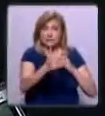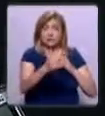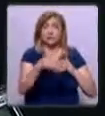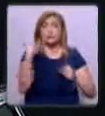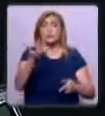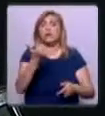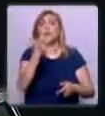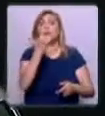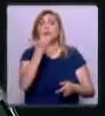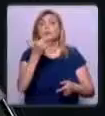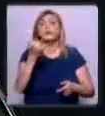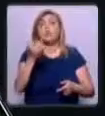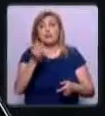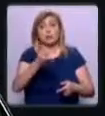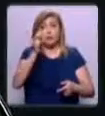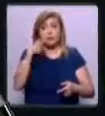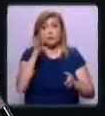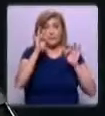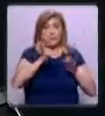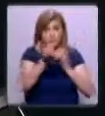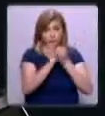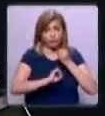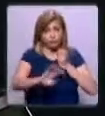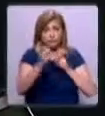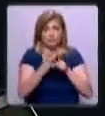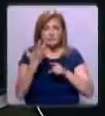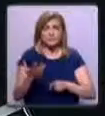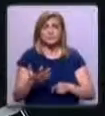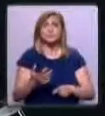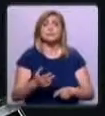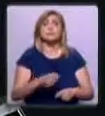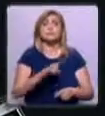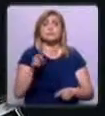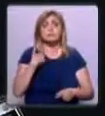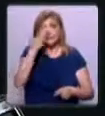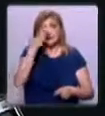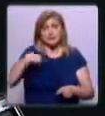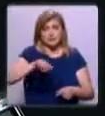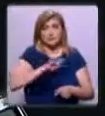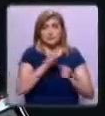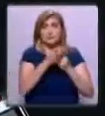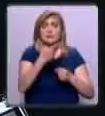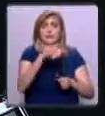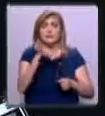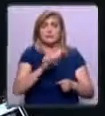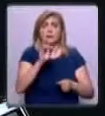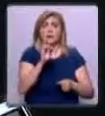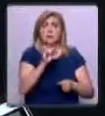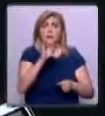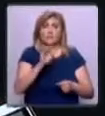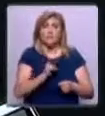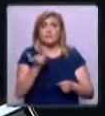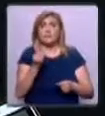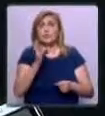portanto, a totalidade, aliás, em 2017, tudo, a reposição na totalidade. Entendemos que mais perto dos 100% são os 40% do que os